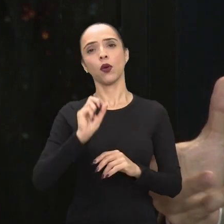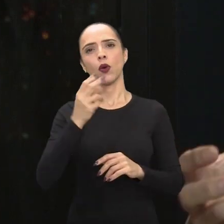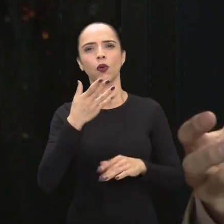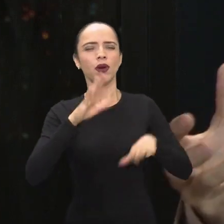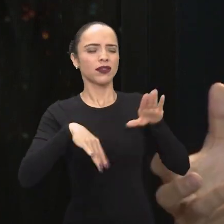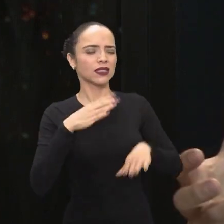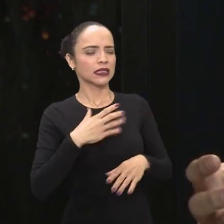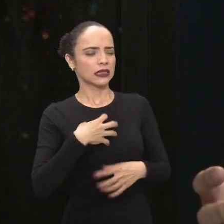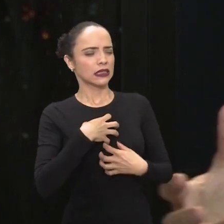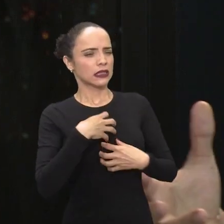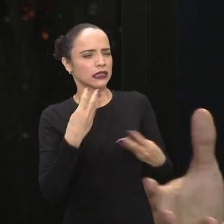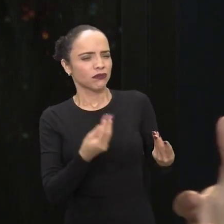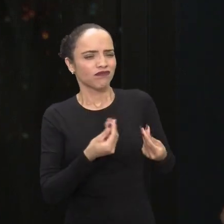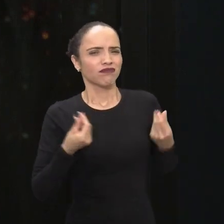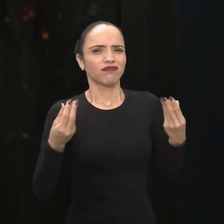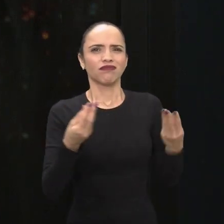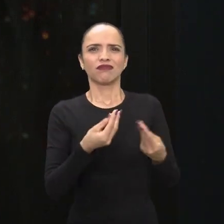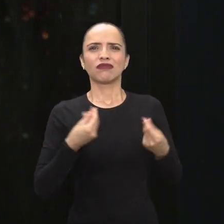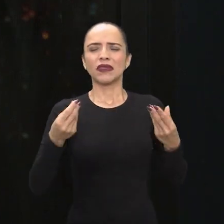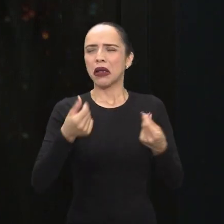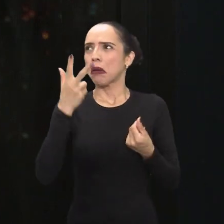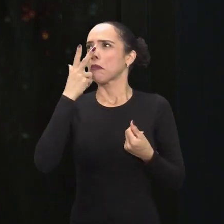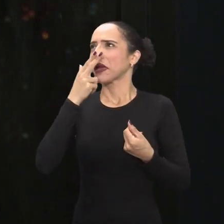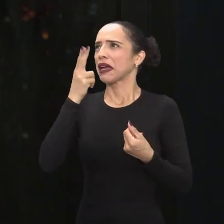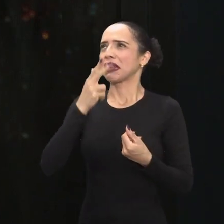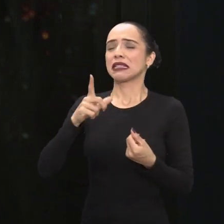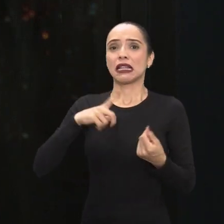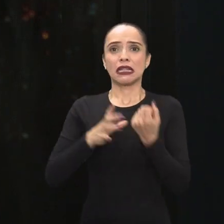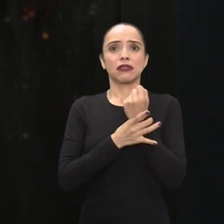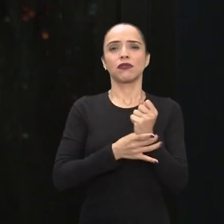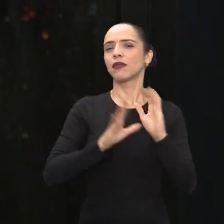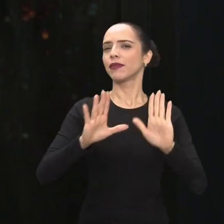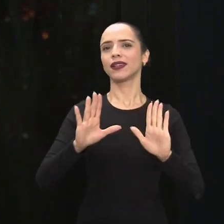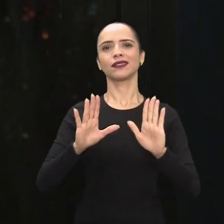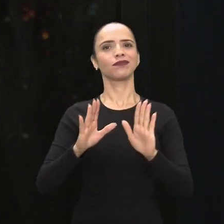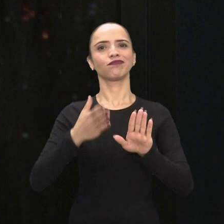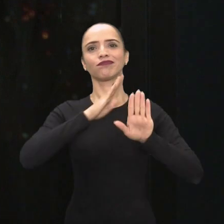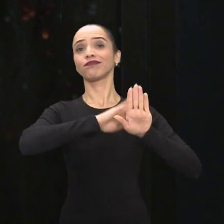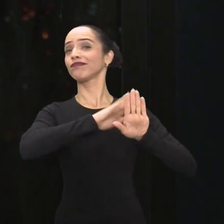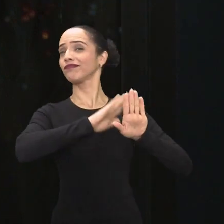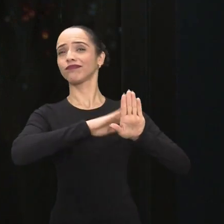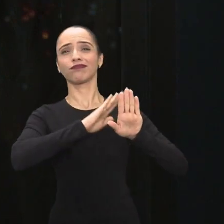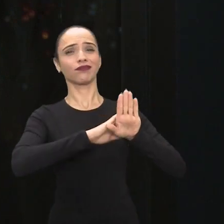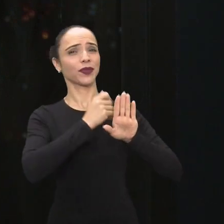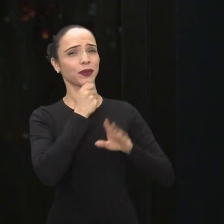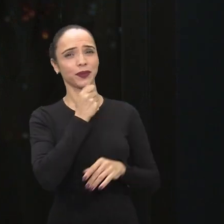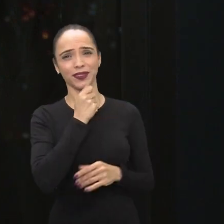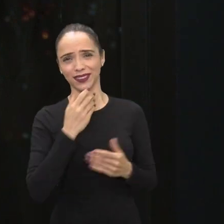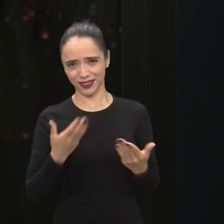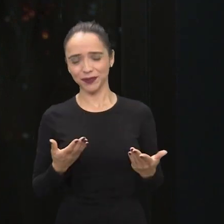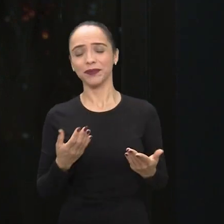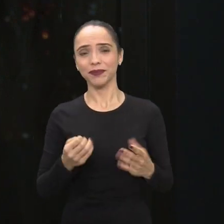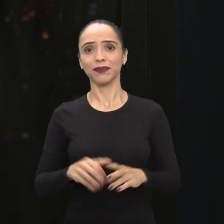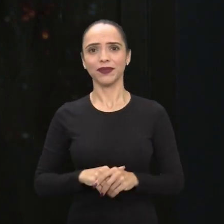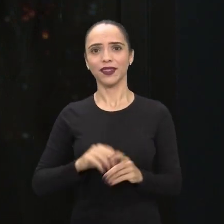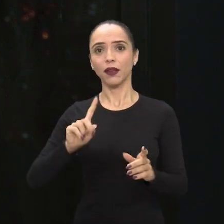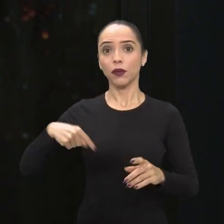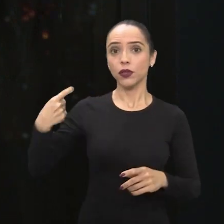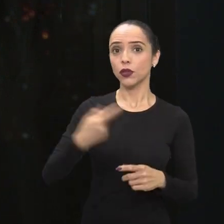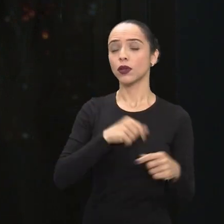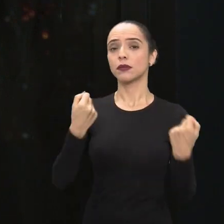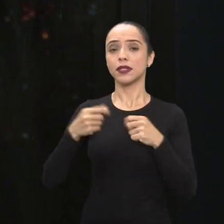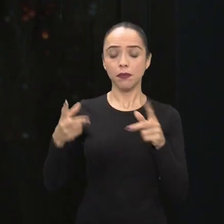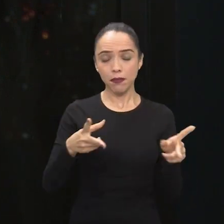uma sensação digamos assim coletiva de segurança né Eu acho que o ponto principal seria esse a gente